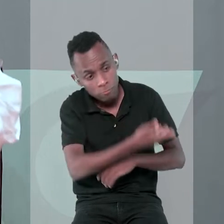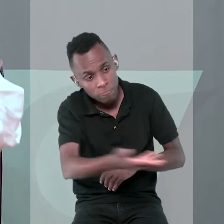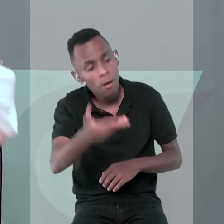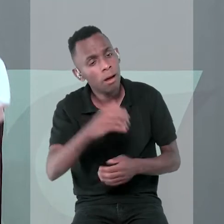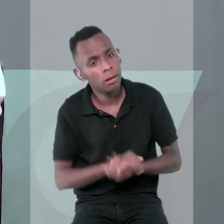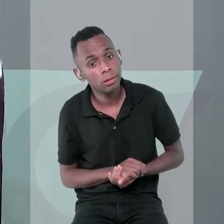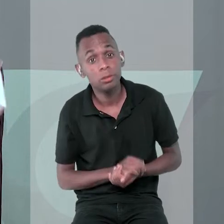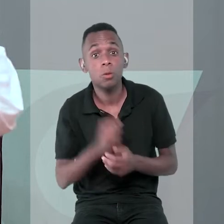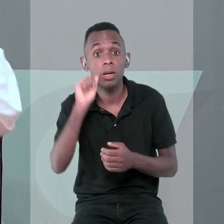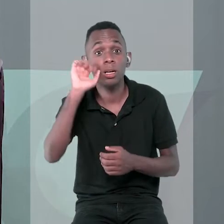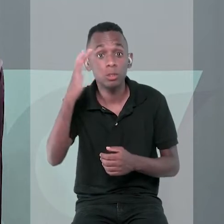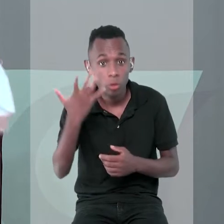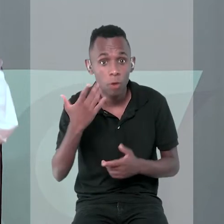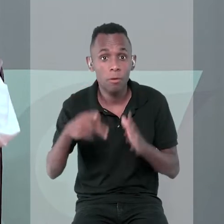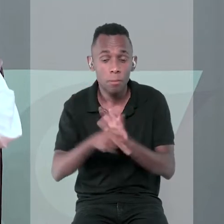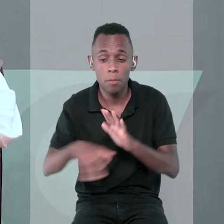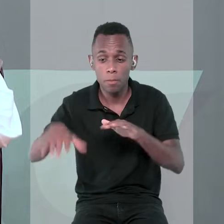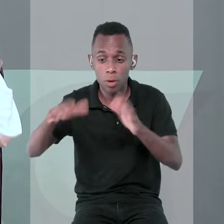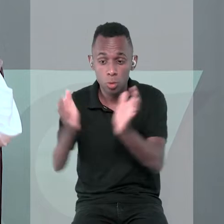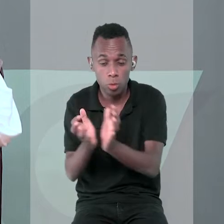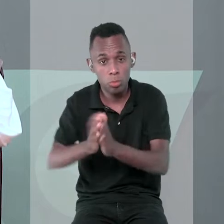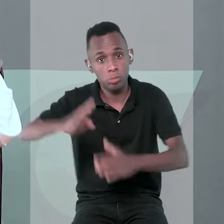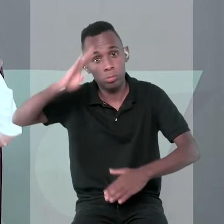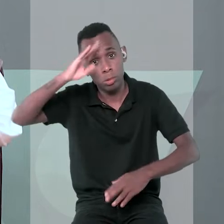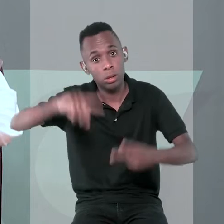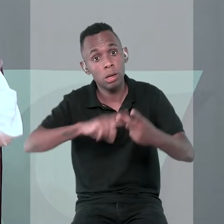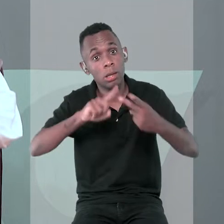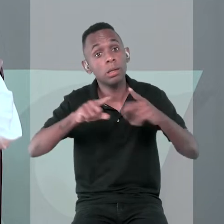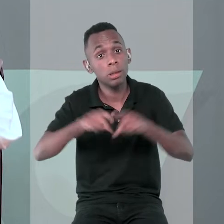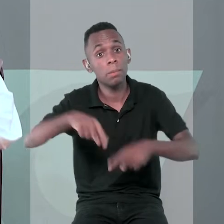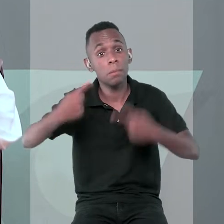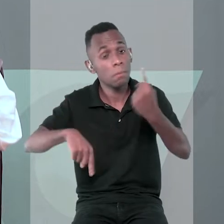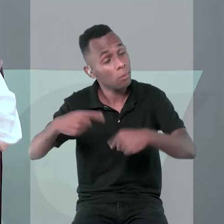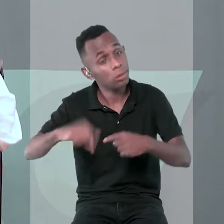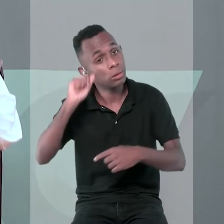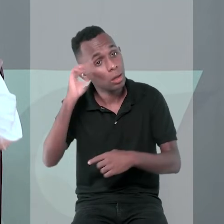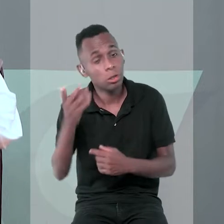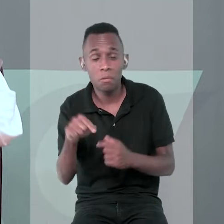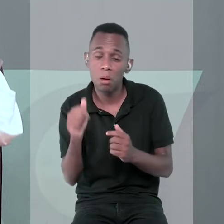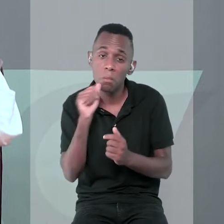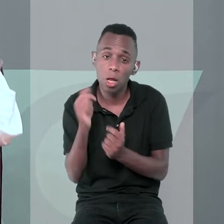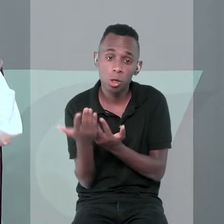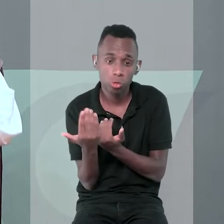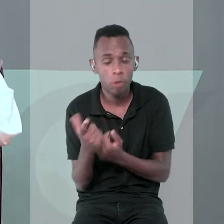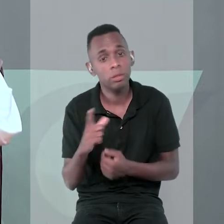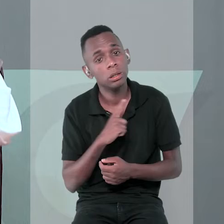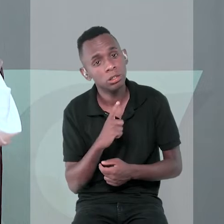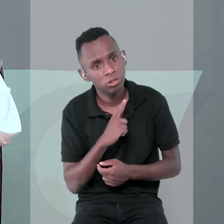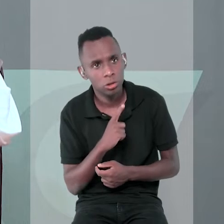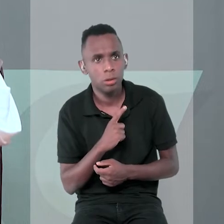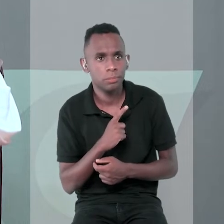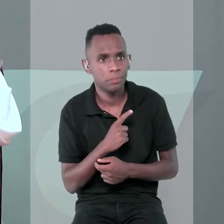só resolve o imbróglio militar, como político, né? Então, era uma mulher que, de fato, uma jovem, que tinha